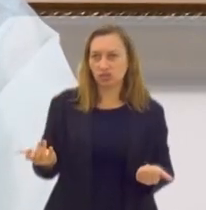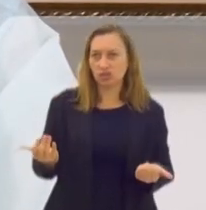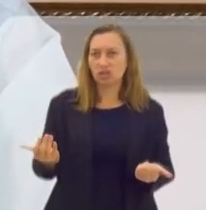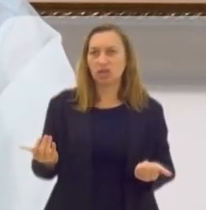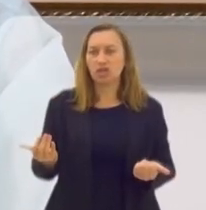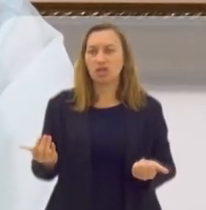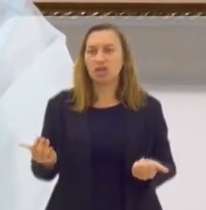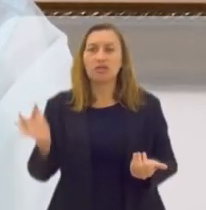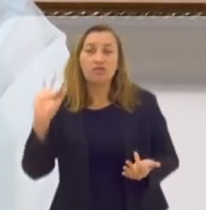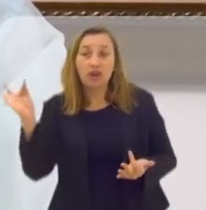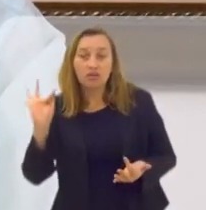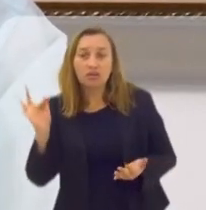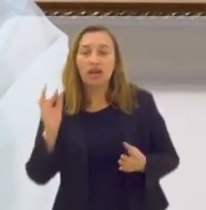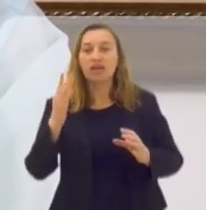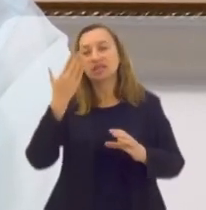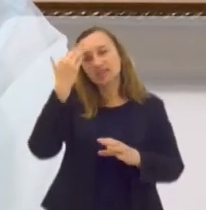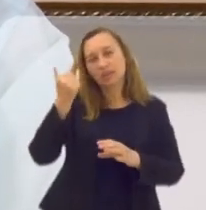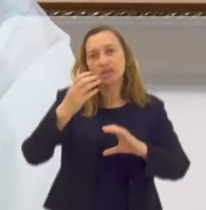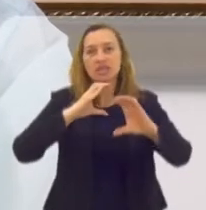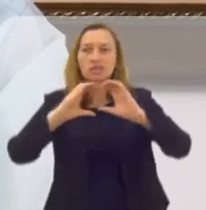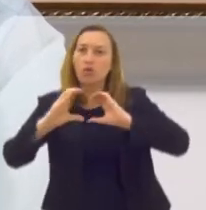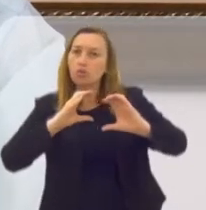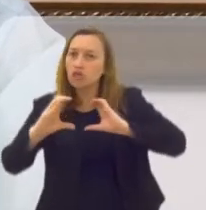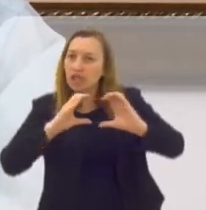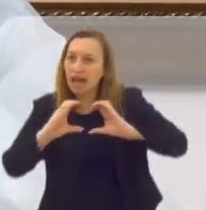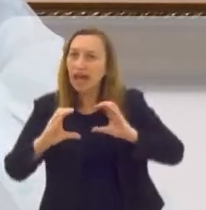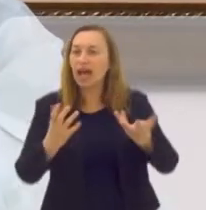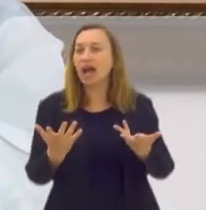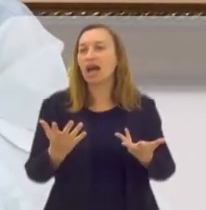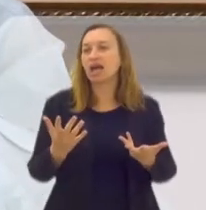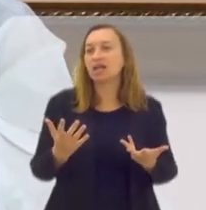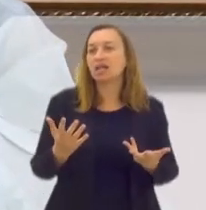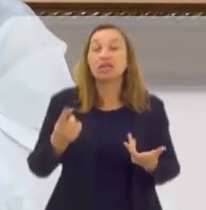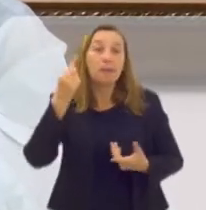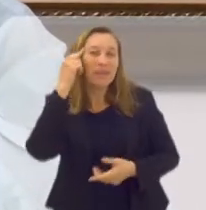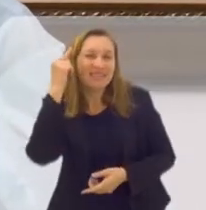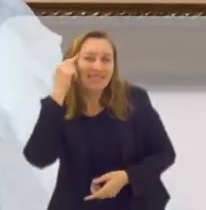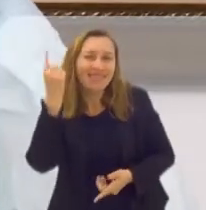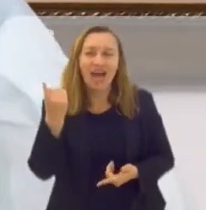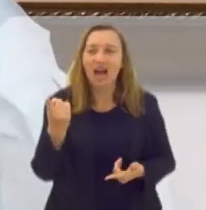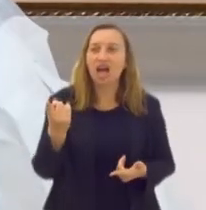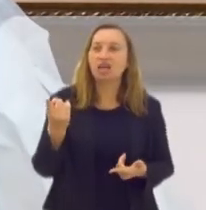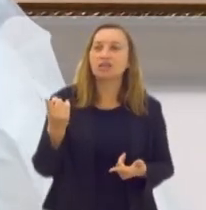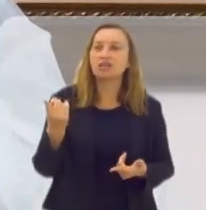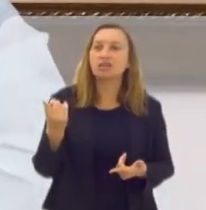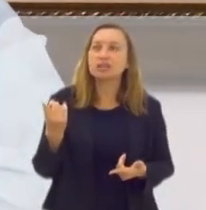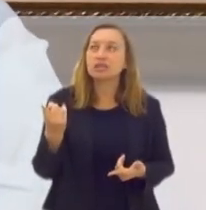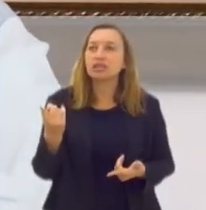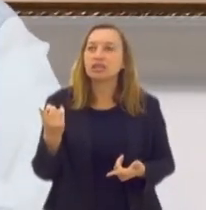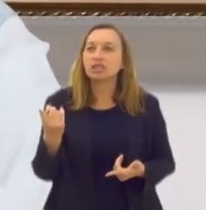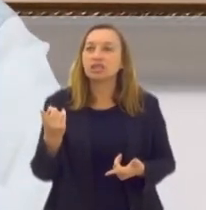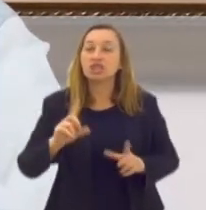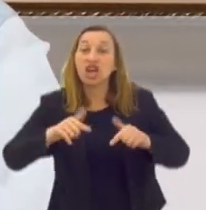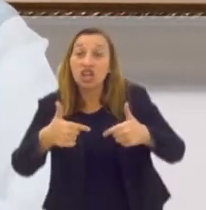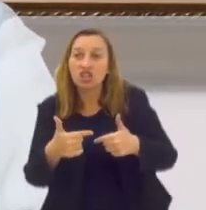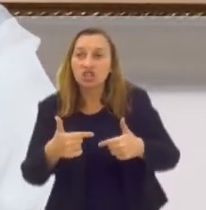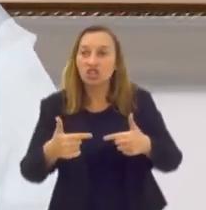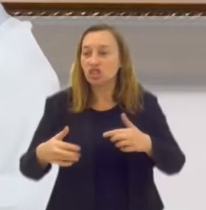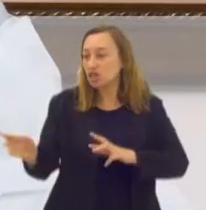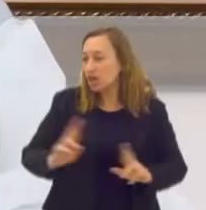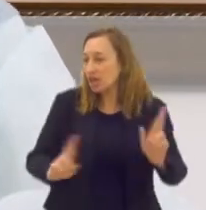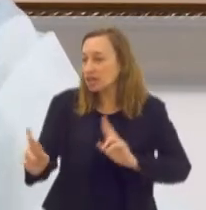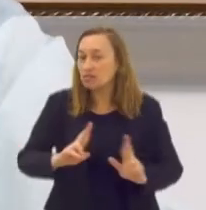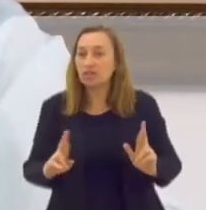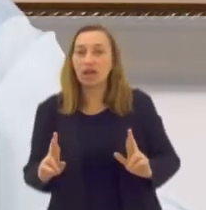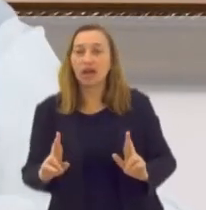exemplo, à faculdade de saber se comunicar, à faculdade de pensar, à faculdade de